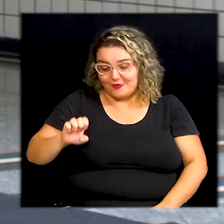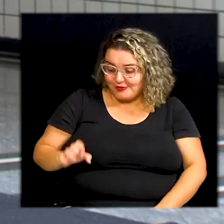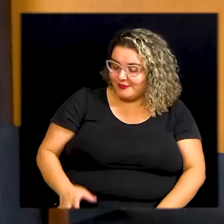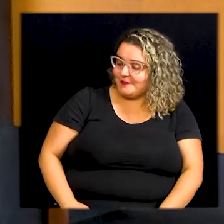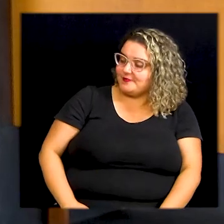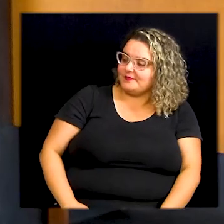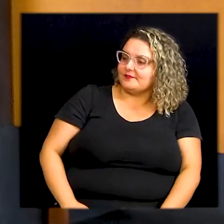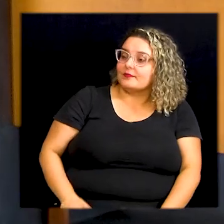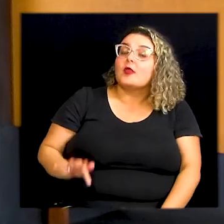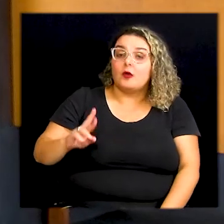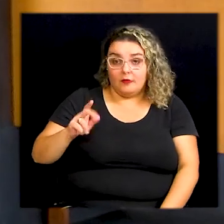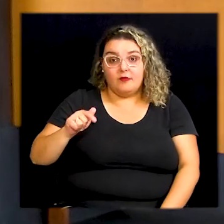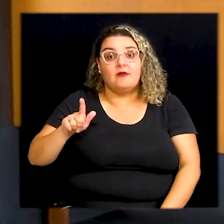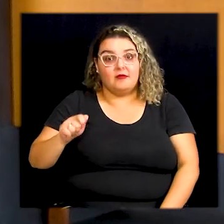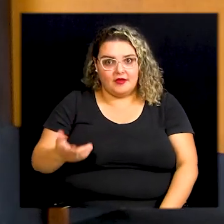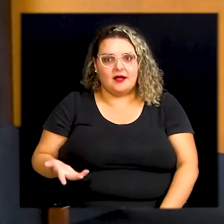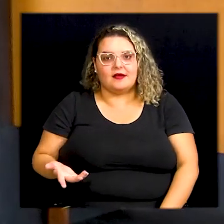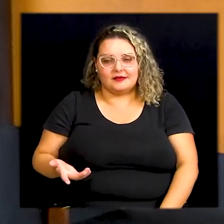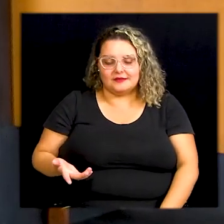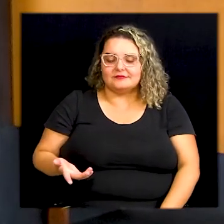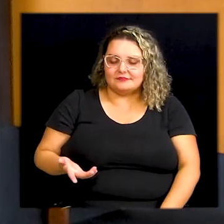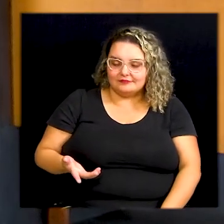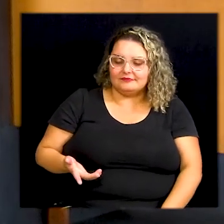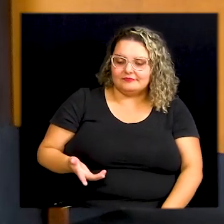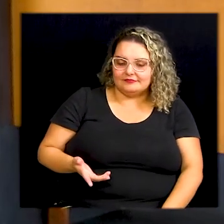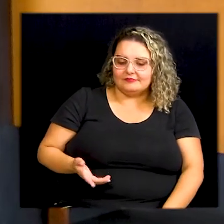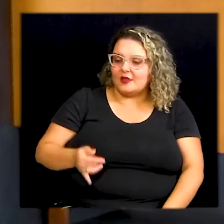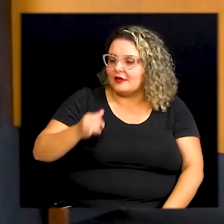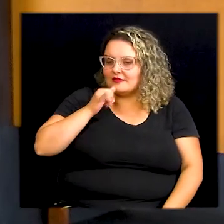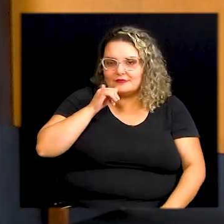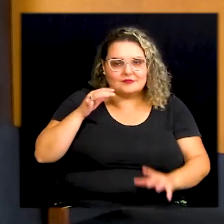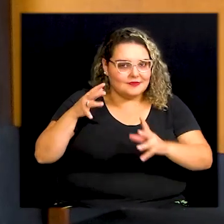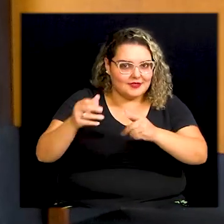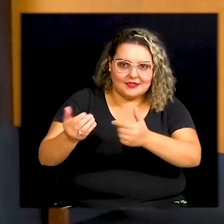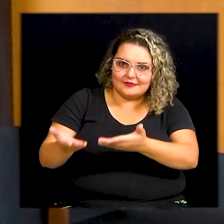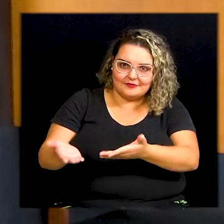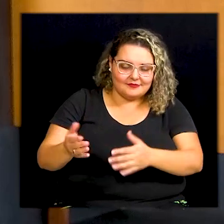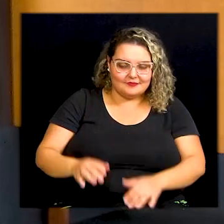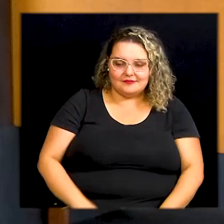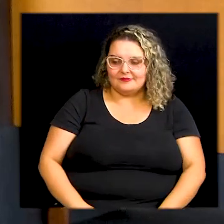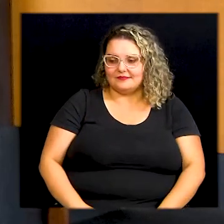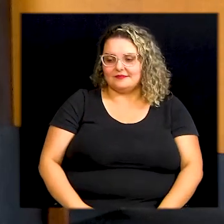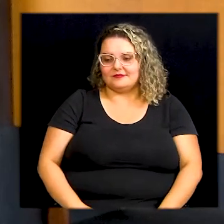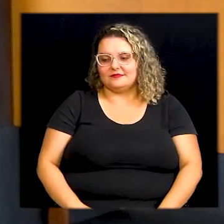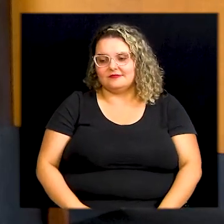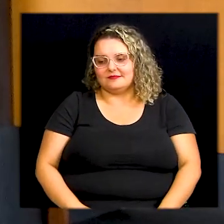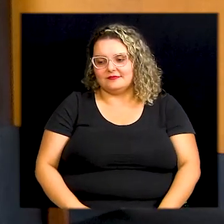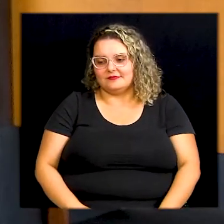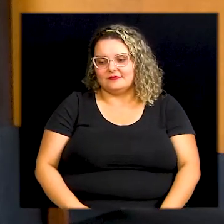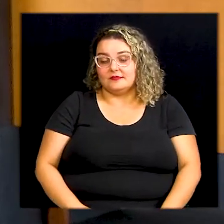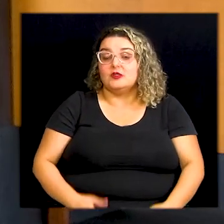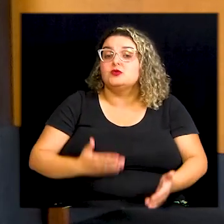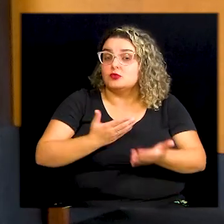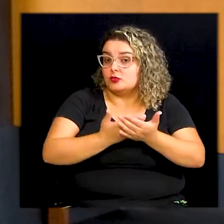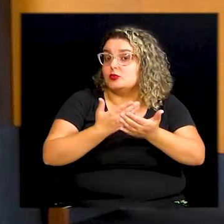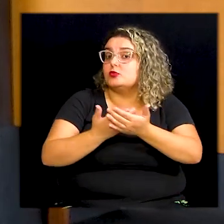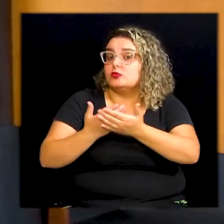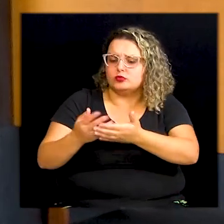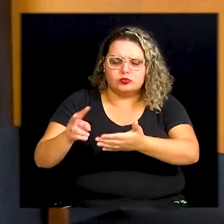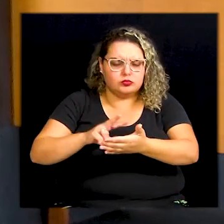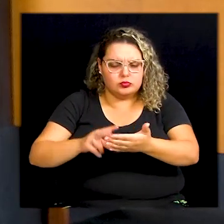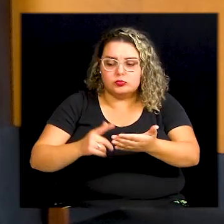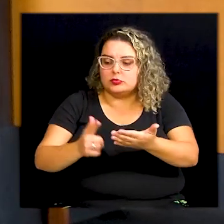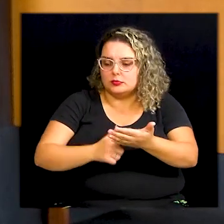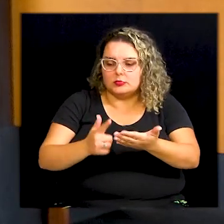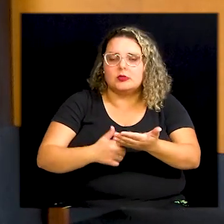que o Fraga, né, um cara que é exemplo para todo mundo, né? Ele tanto estuda bastante, lê